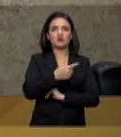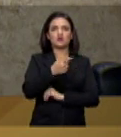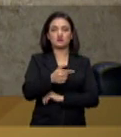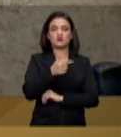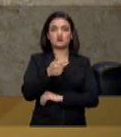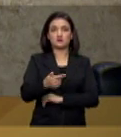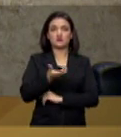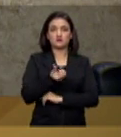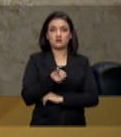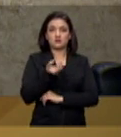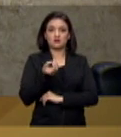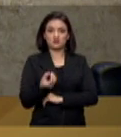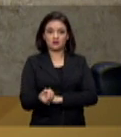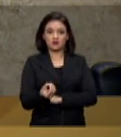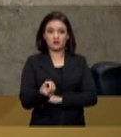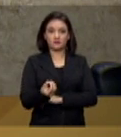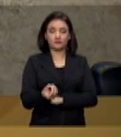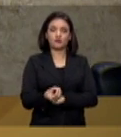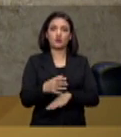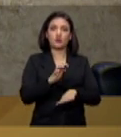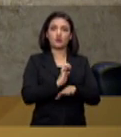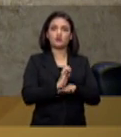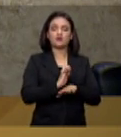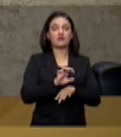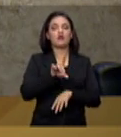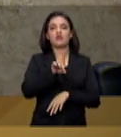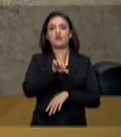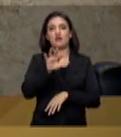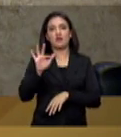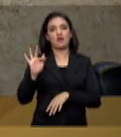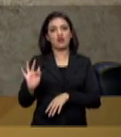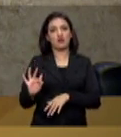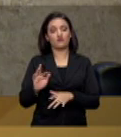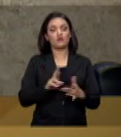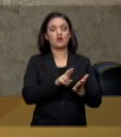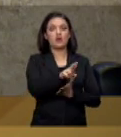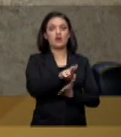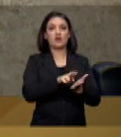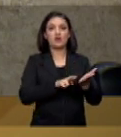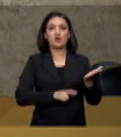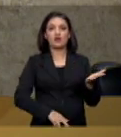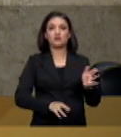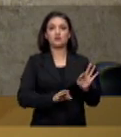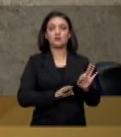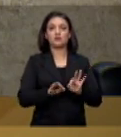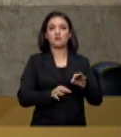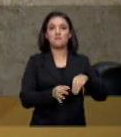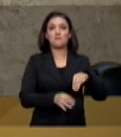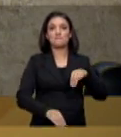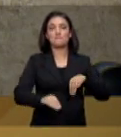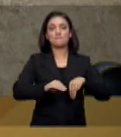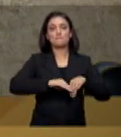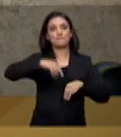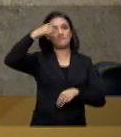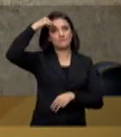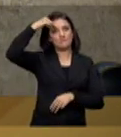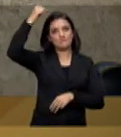37.760, procedente do Distrito Federal, relator ministro Roberto